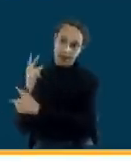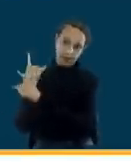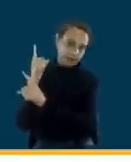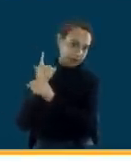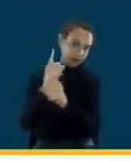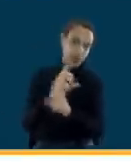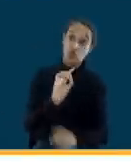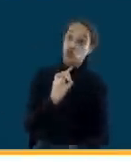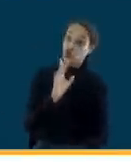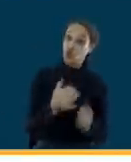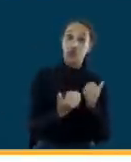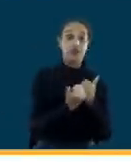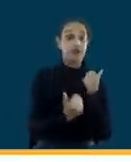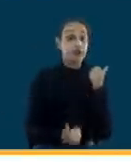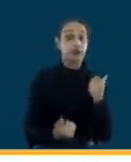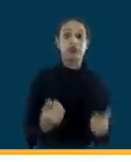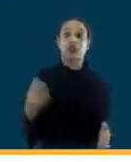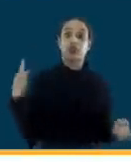estava. Então,